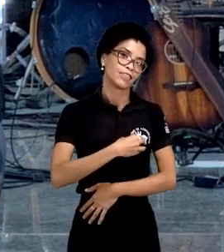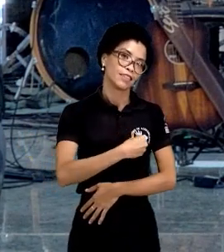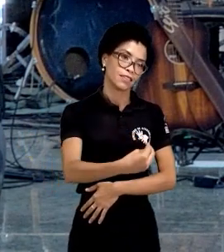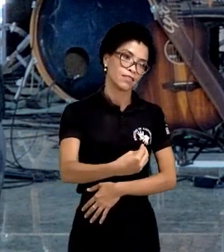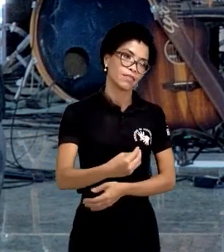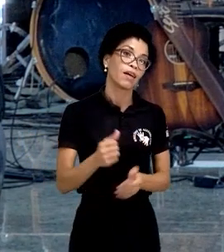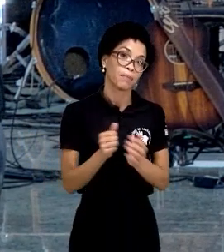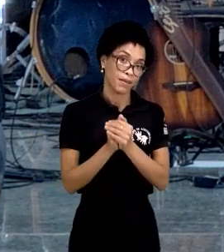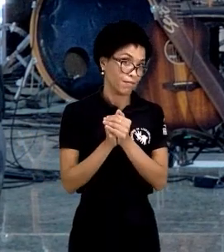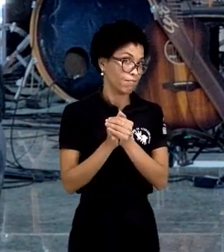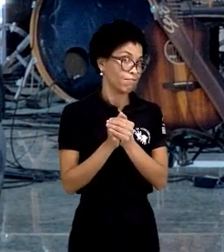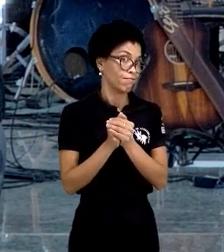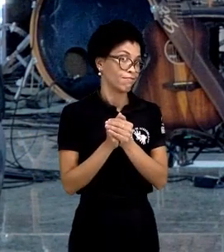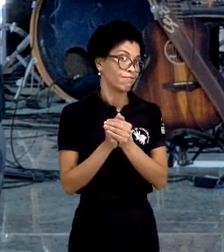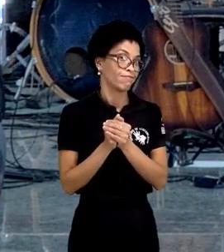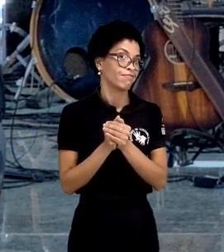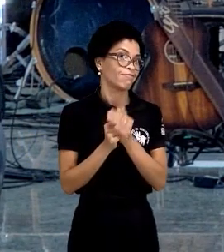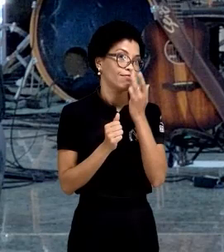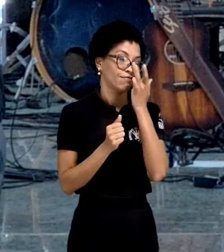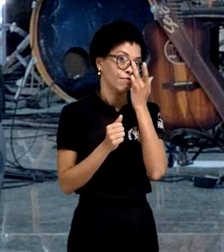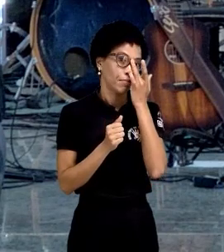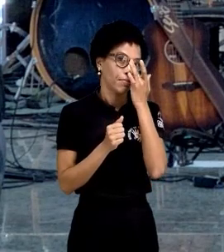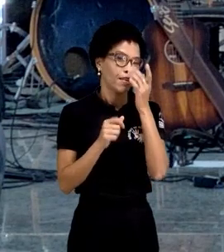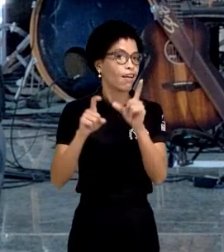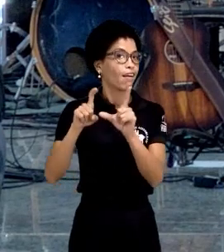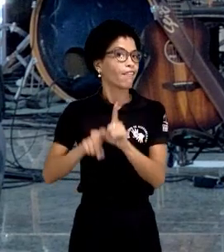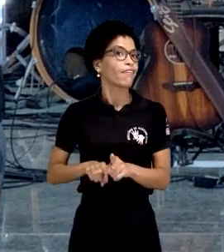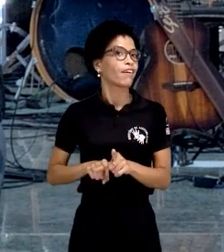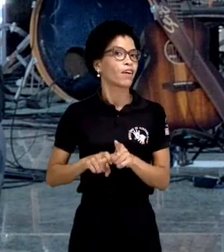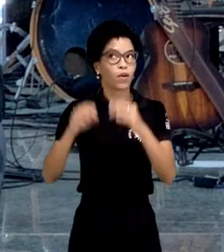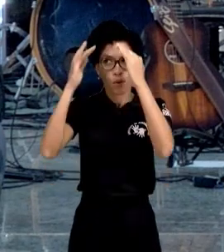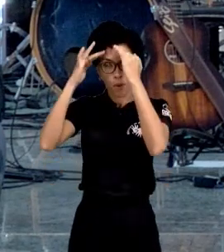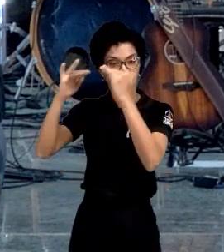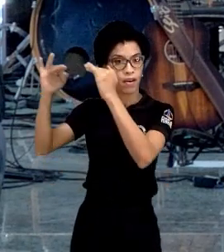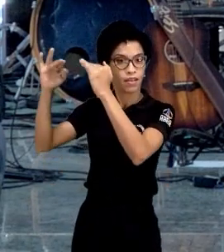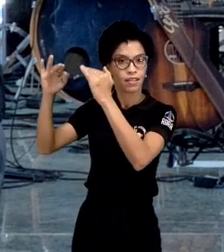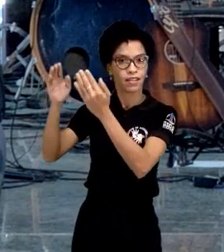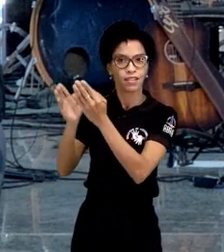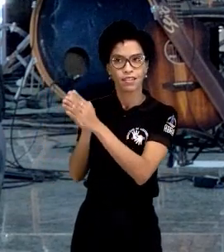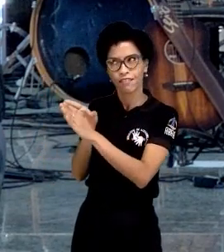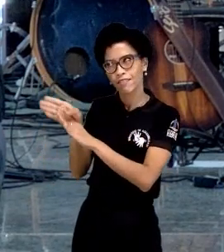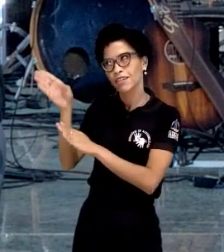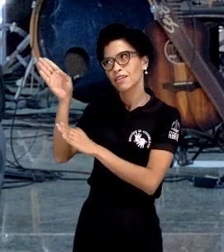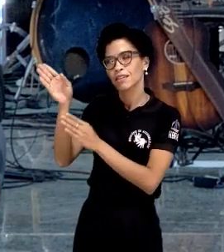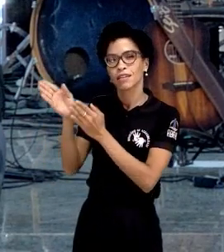fidelidade. Que as nossas esposas glorifiquem ao Pai pelos maridos que têm.